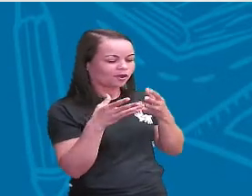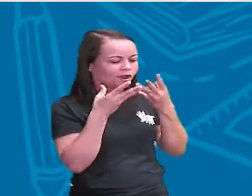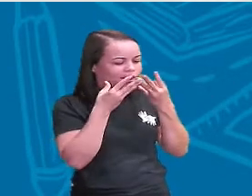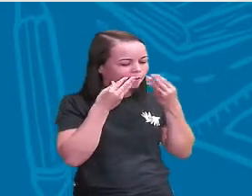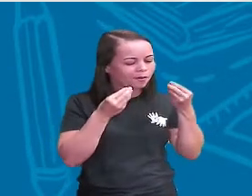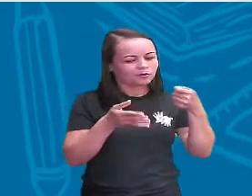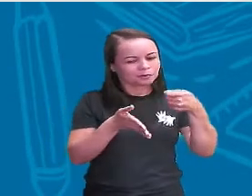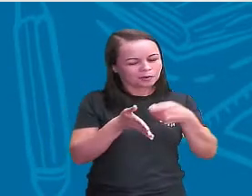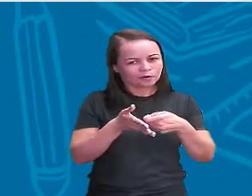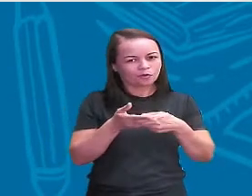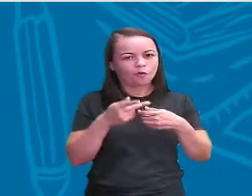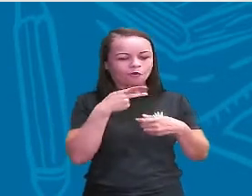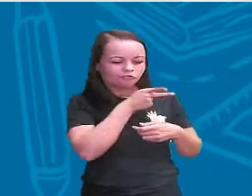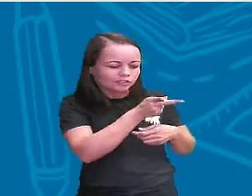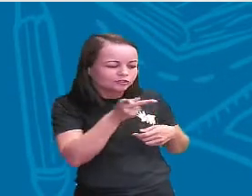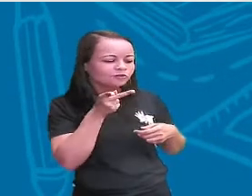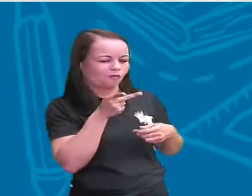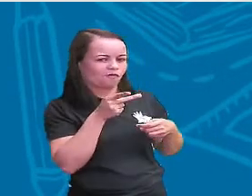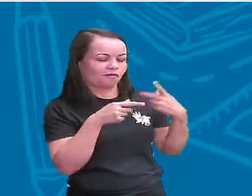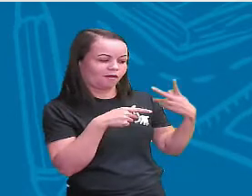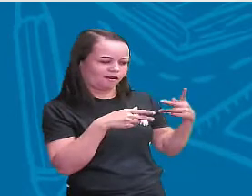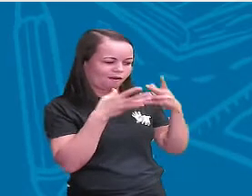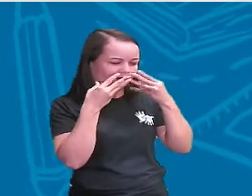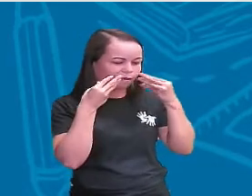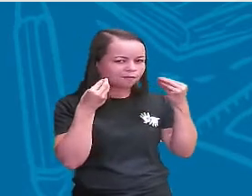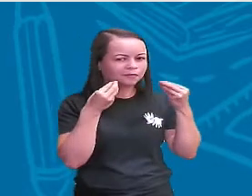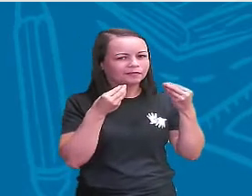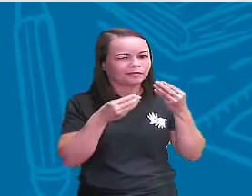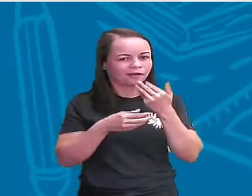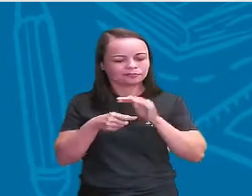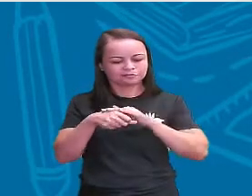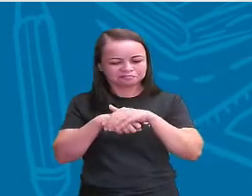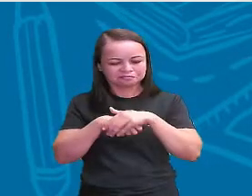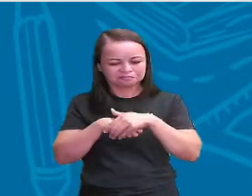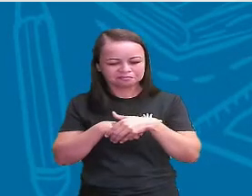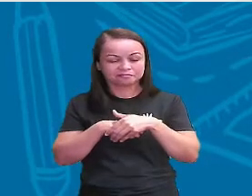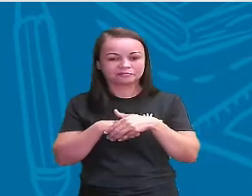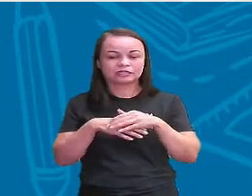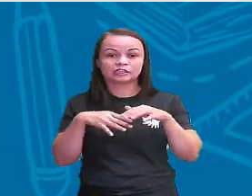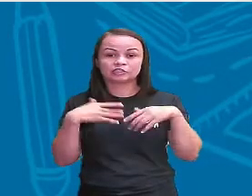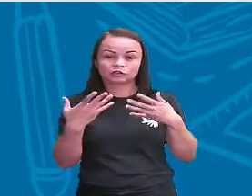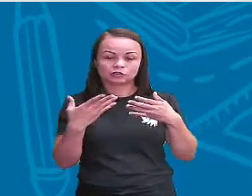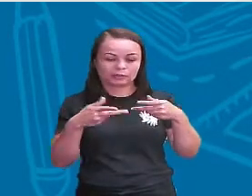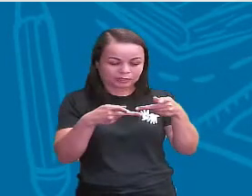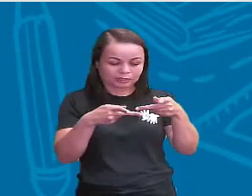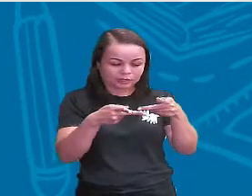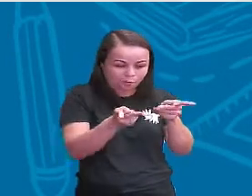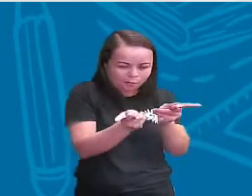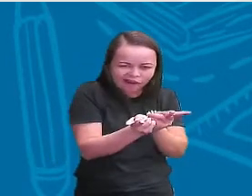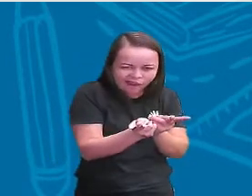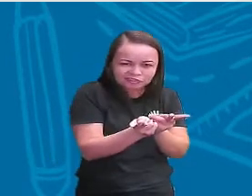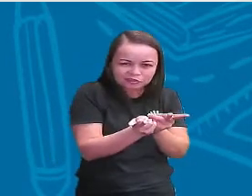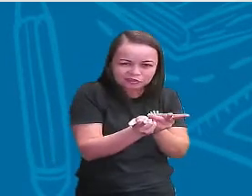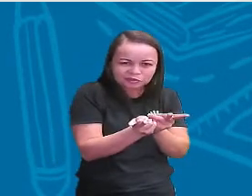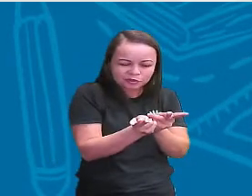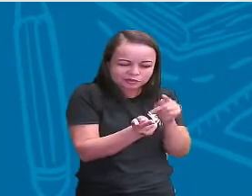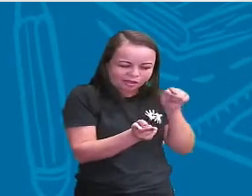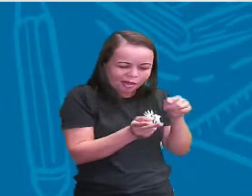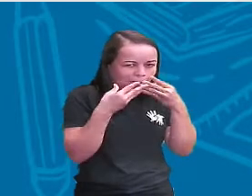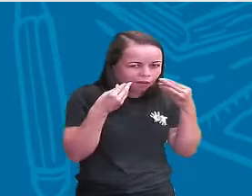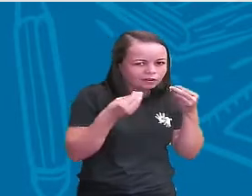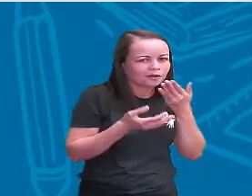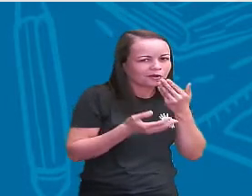moeda, convidou a raposa para jantar. Só que, ao invés de colocar num prato onde a raposa pudesse